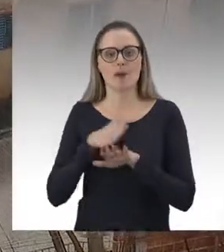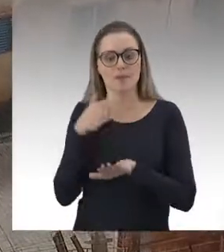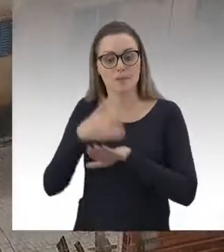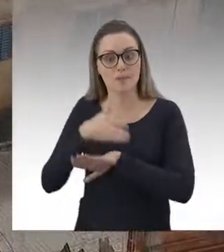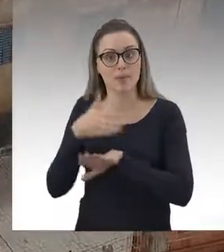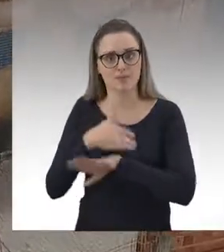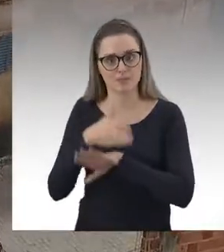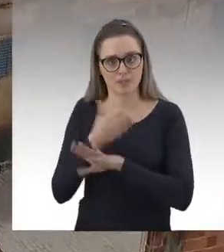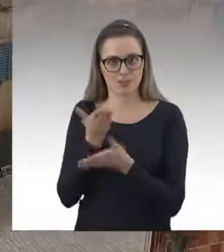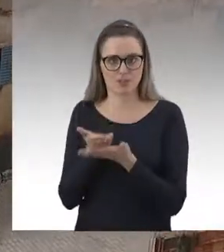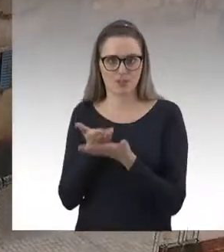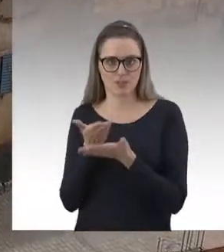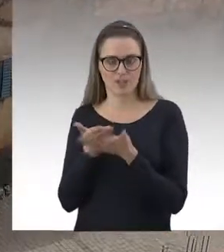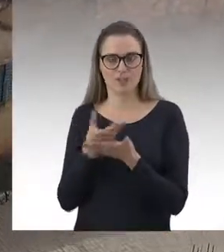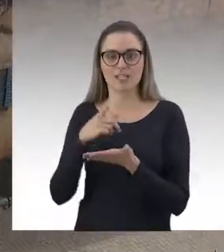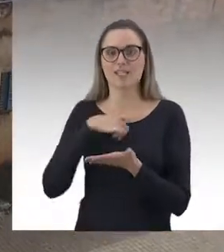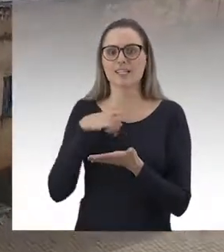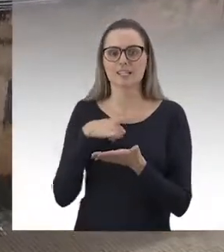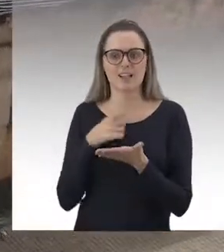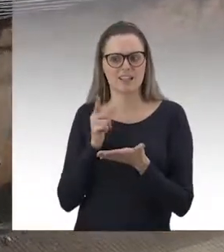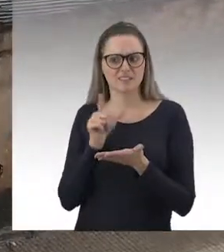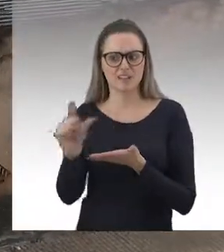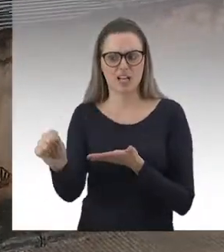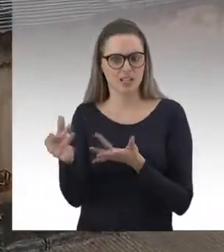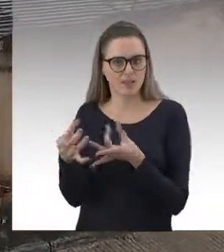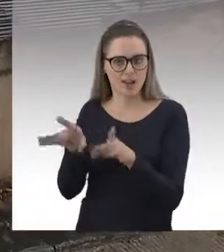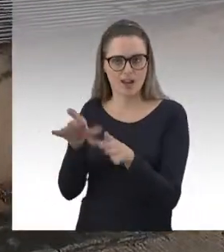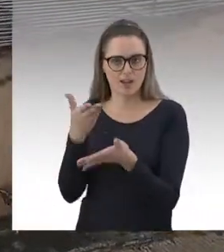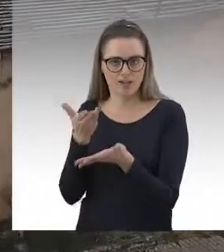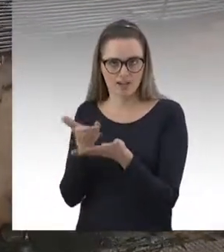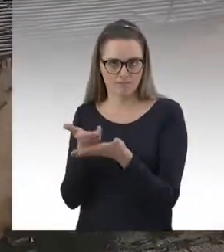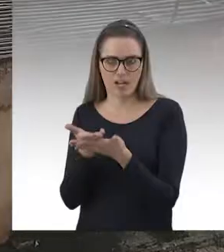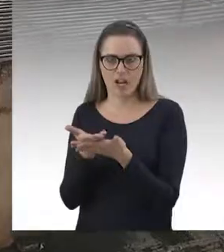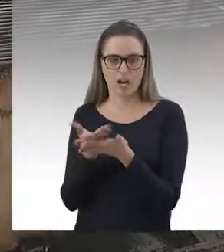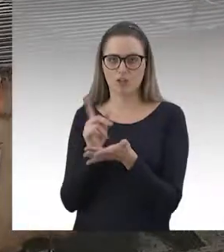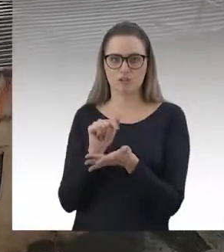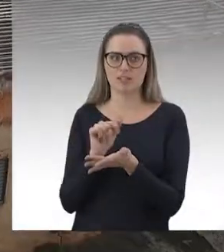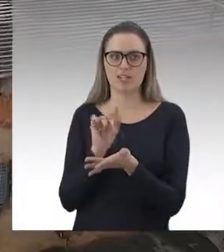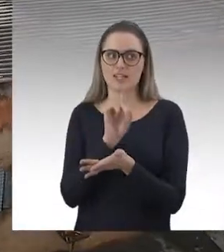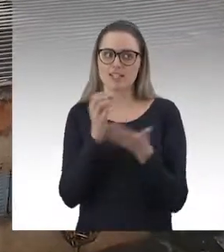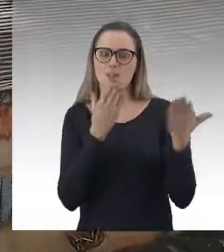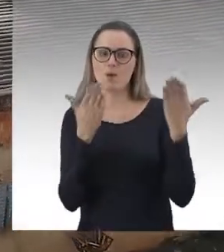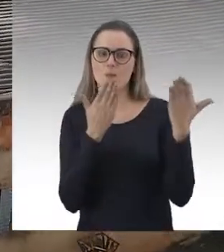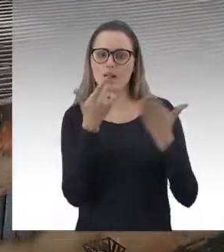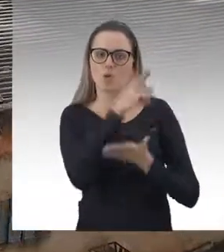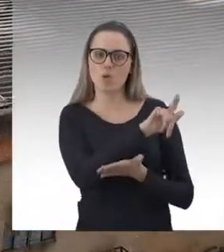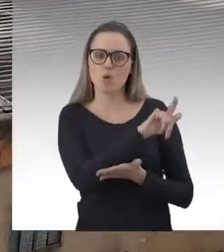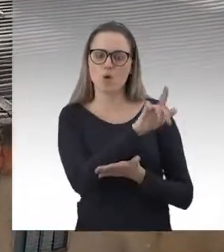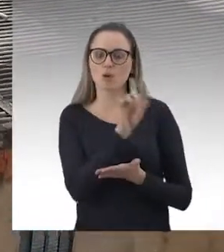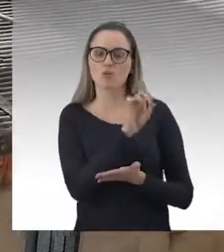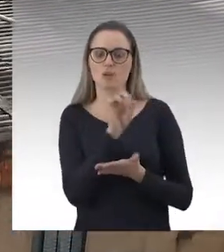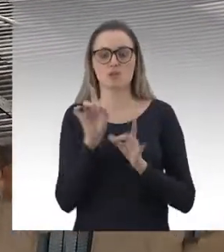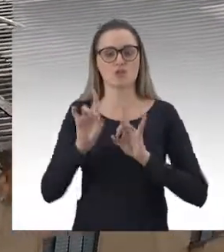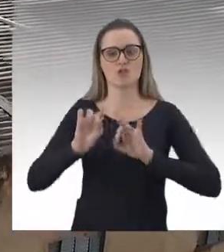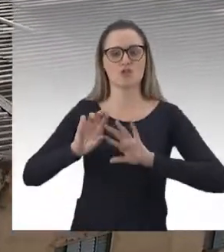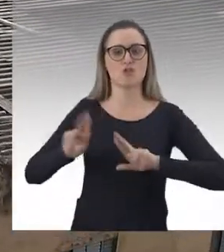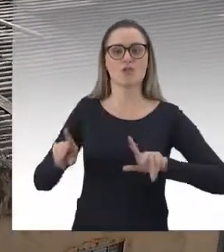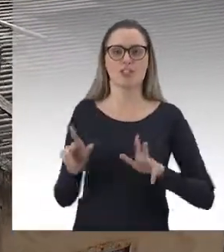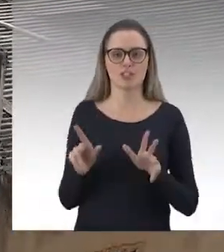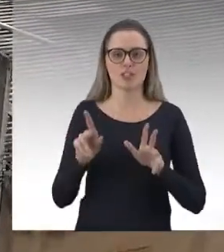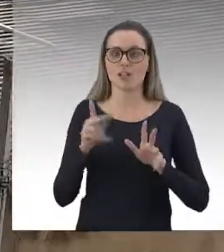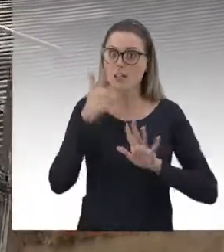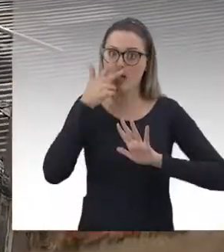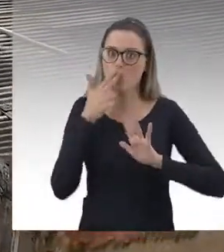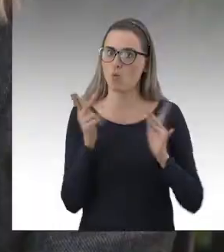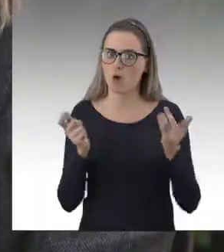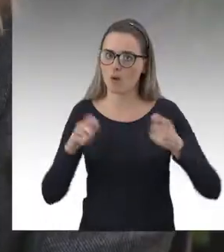aula. Eles têm um nível de defasagem escolar menor do que os outros alunos, considerando, obviamente, as mesmas condições,